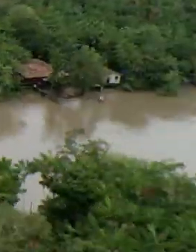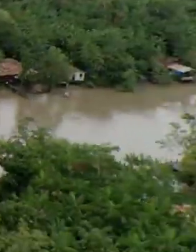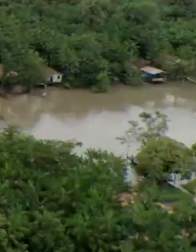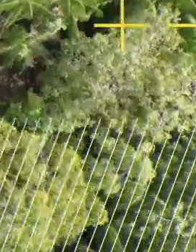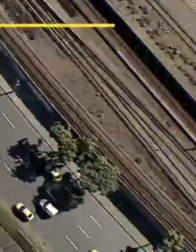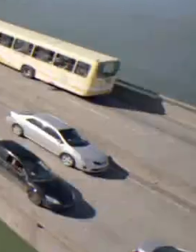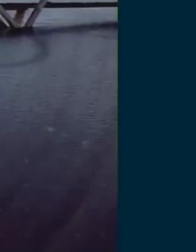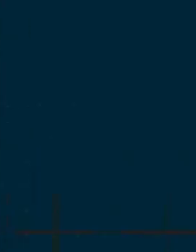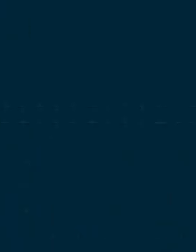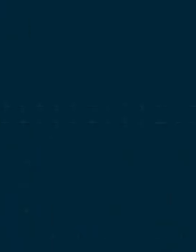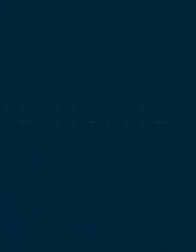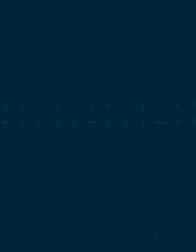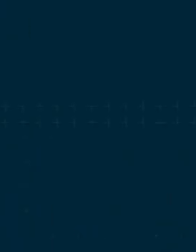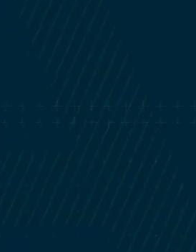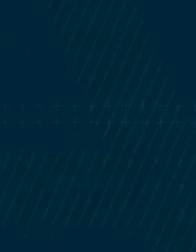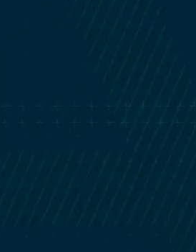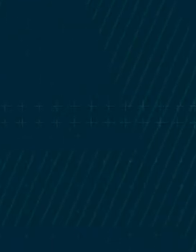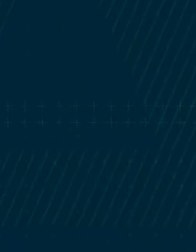Tchau. Tchau. Tchau.